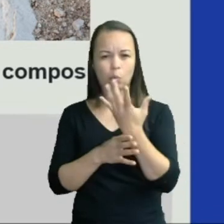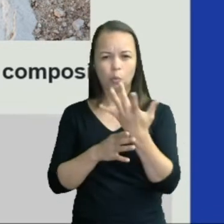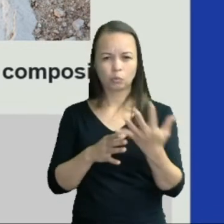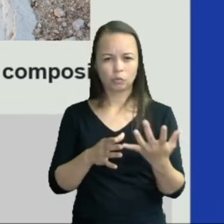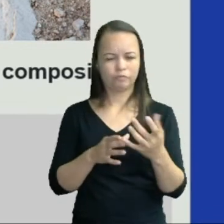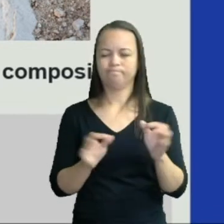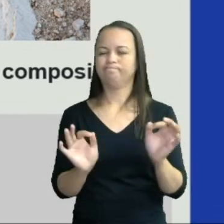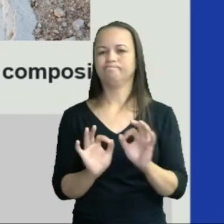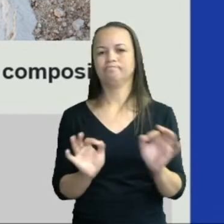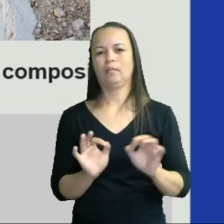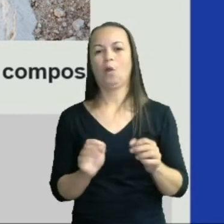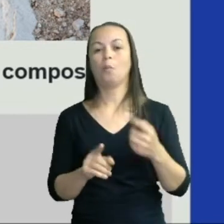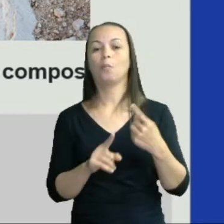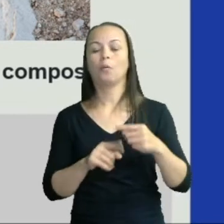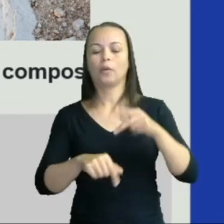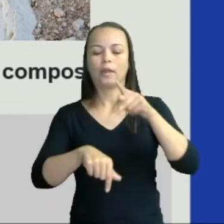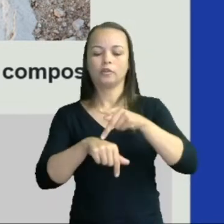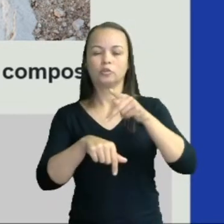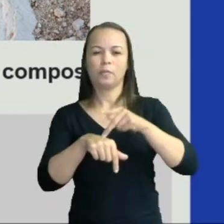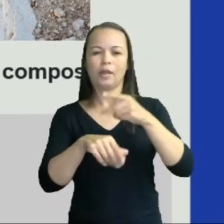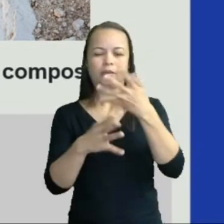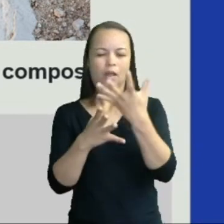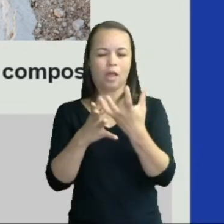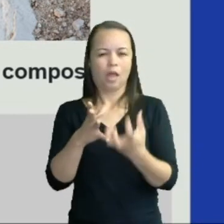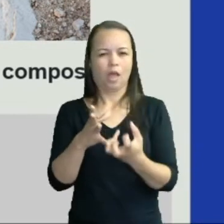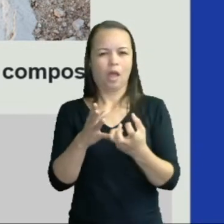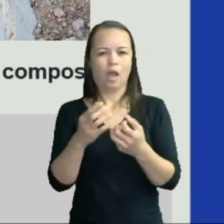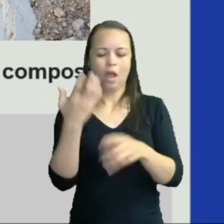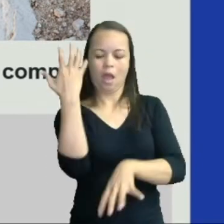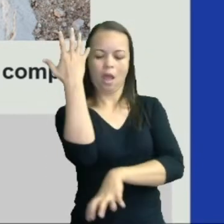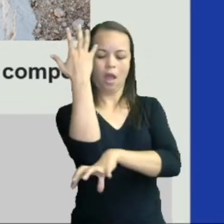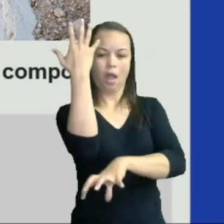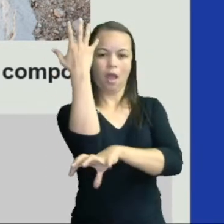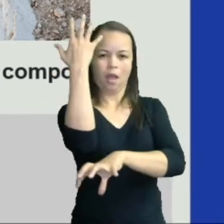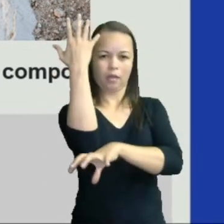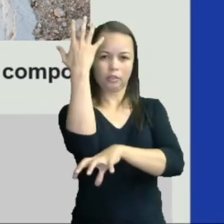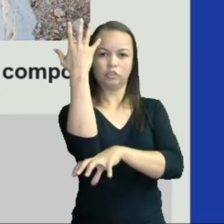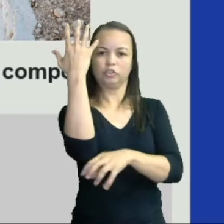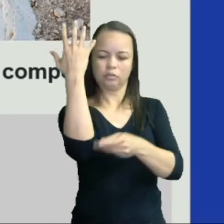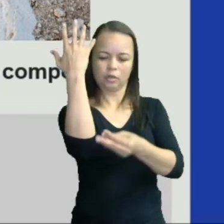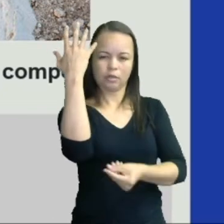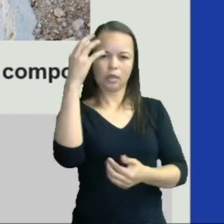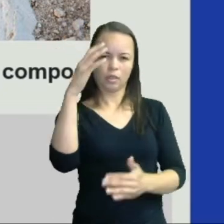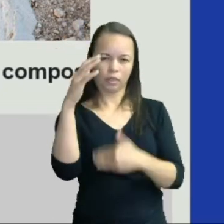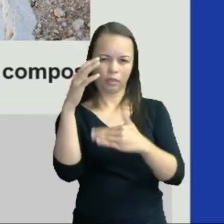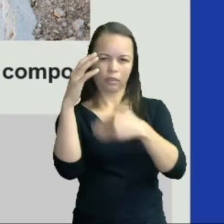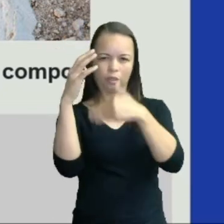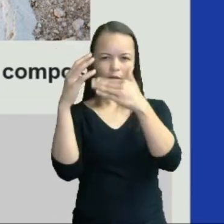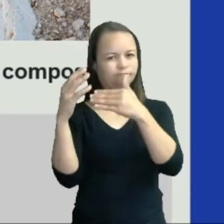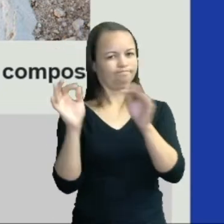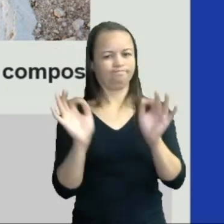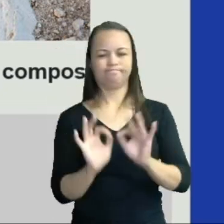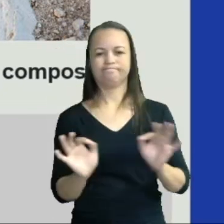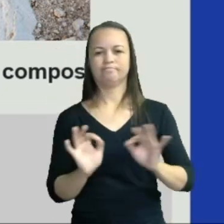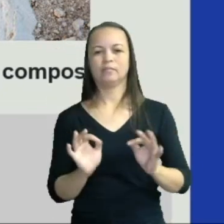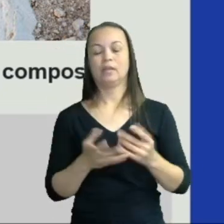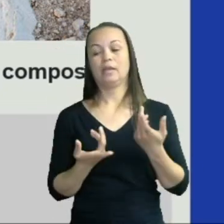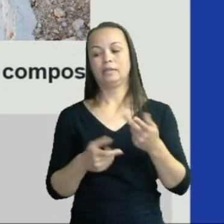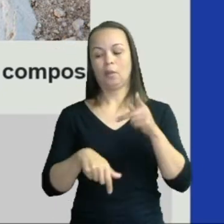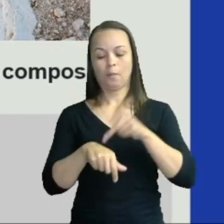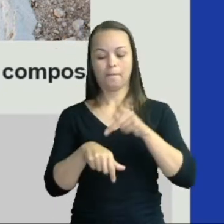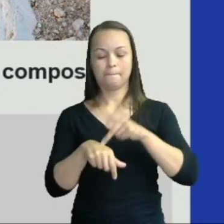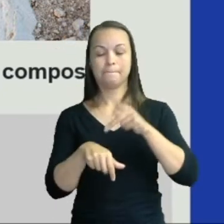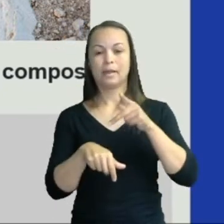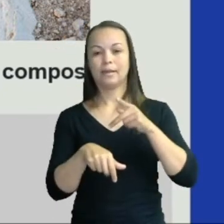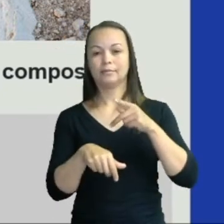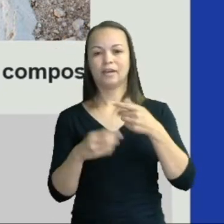não permitem que a raiz das plantas desenvolvam-se. Tá vendo, gente? O solo calcário apresenta pedras